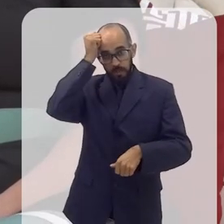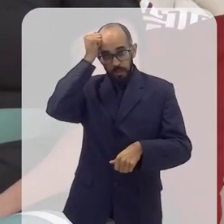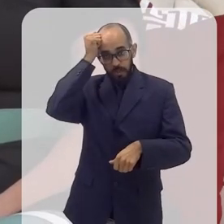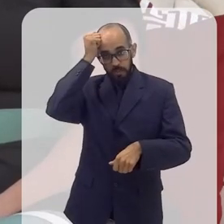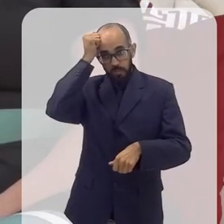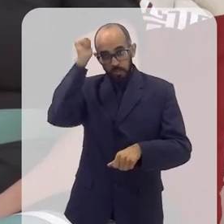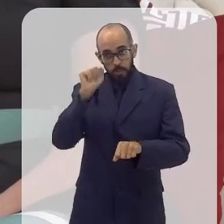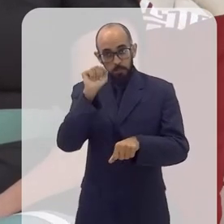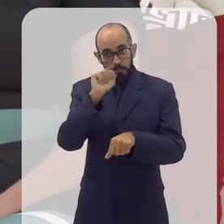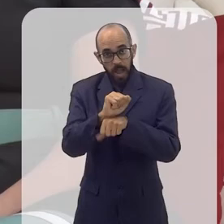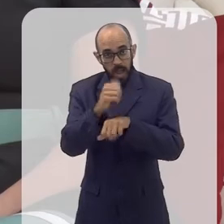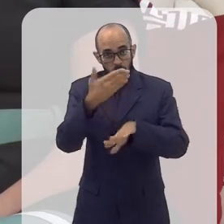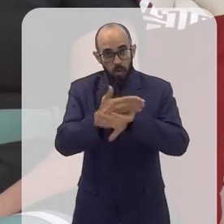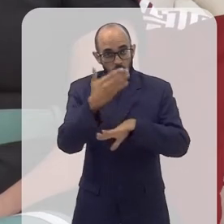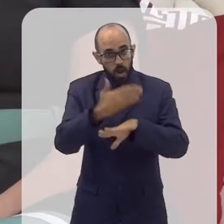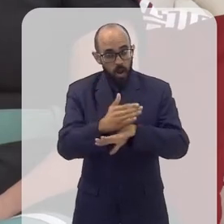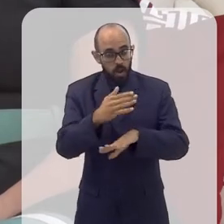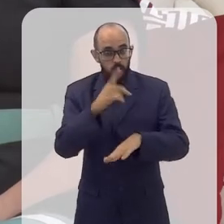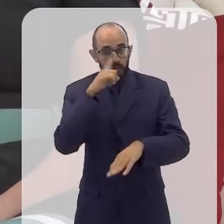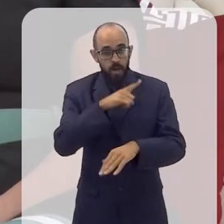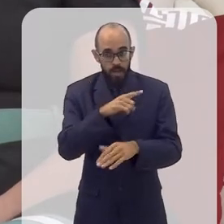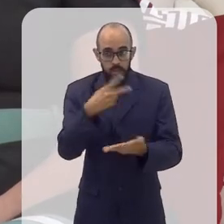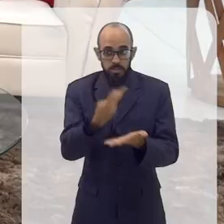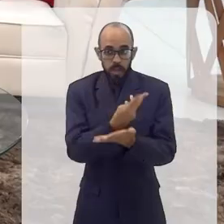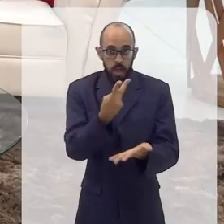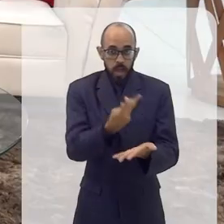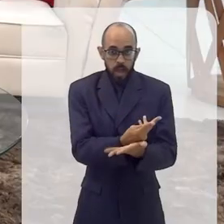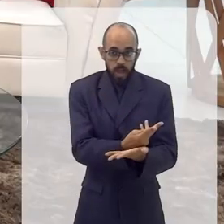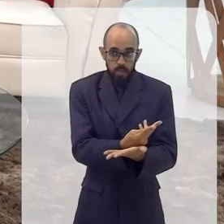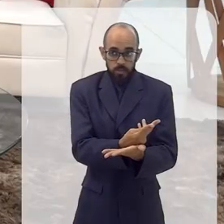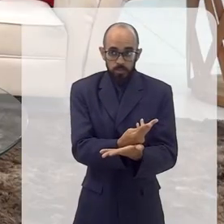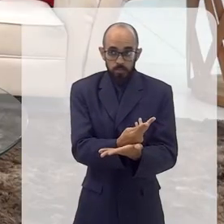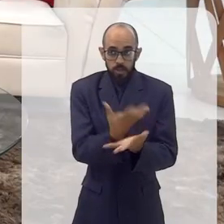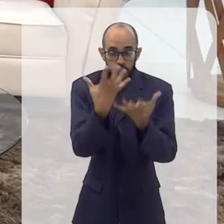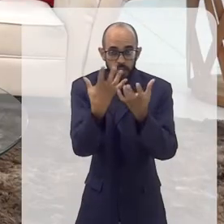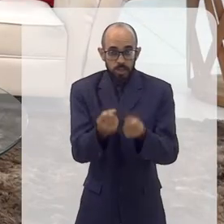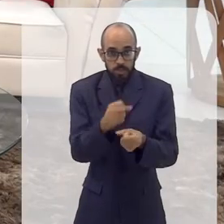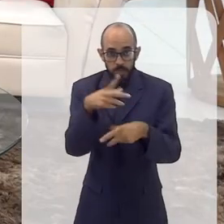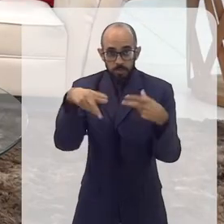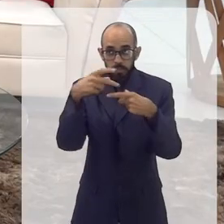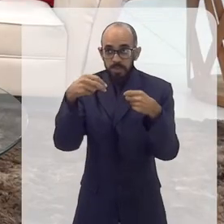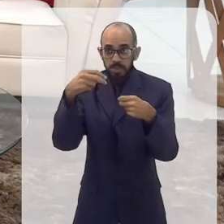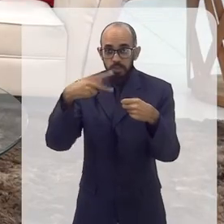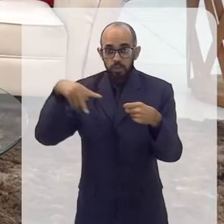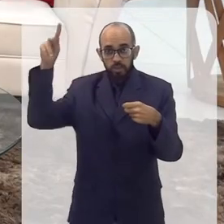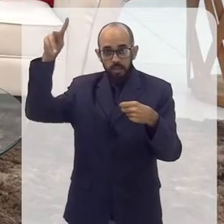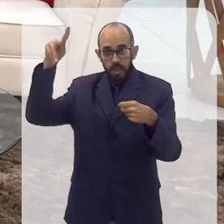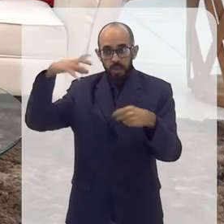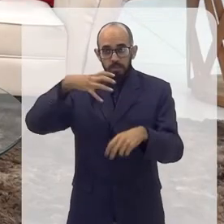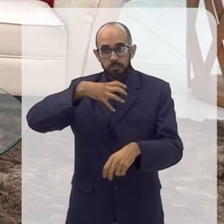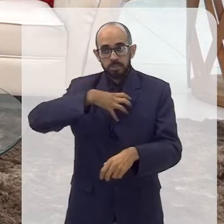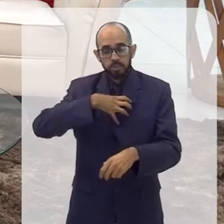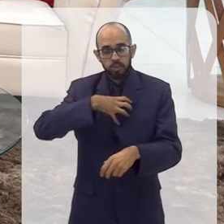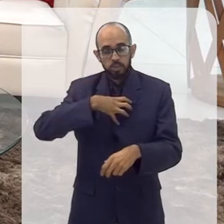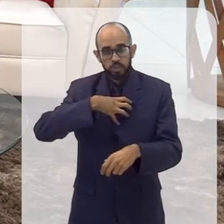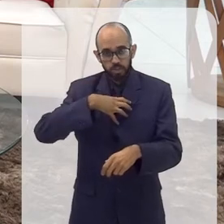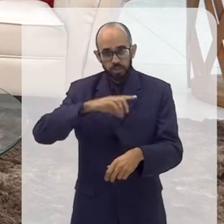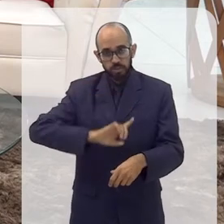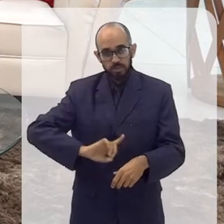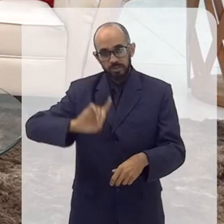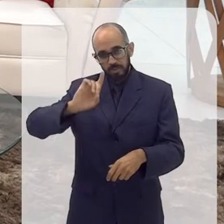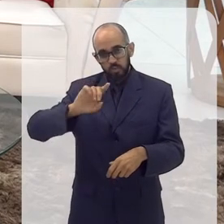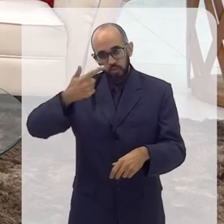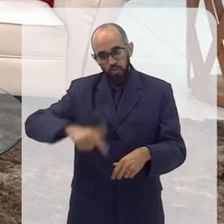né, abandonando essas práticas erradas, pudéssemos receber esse presente dele, que é nos sentirmos limpos